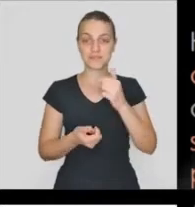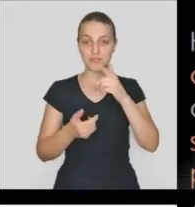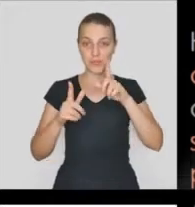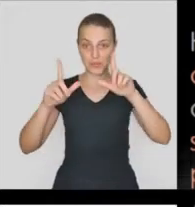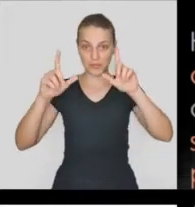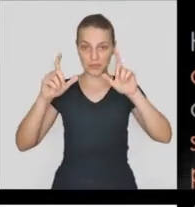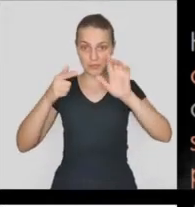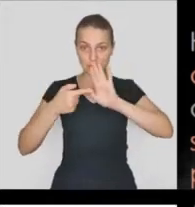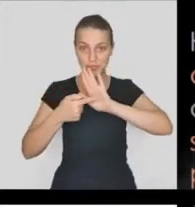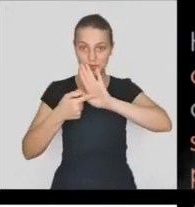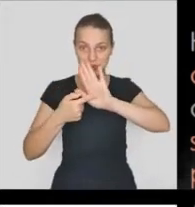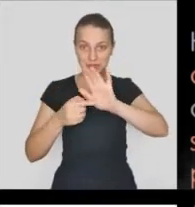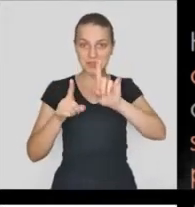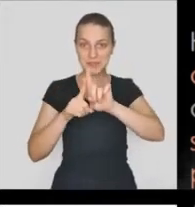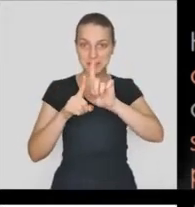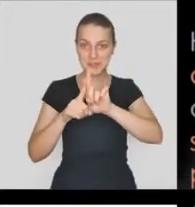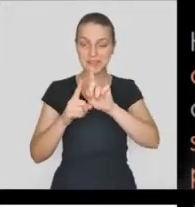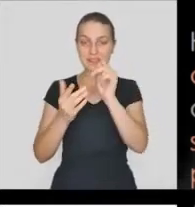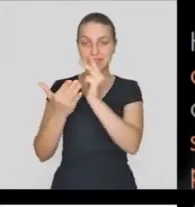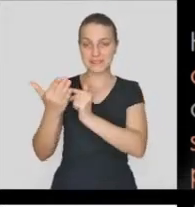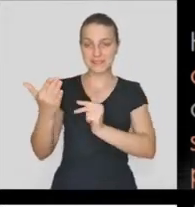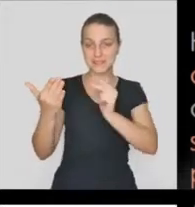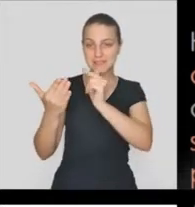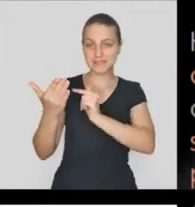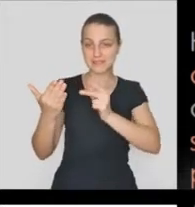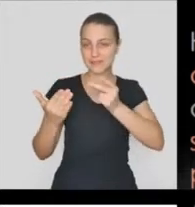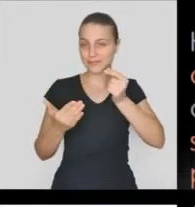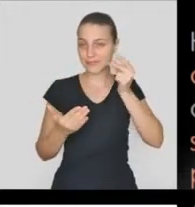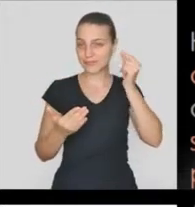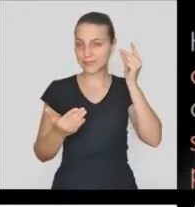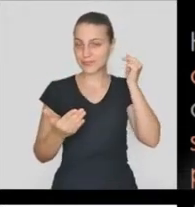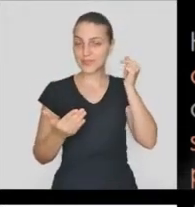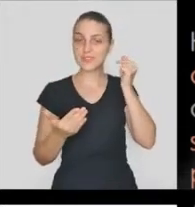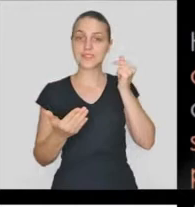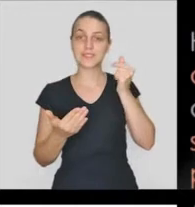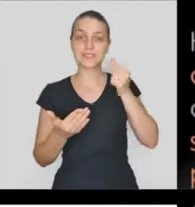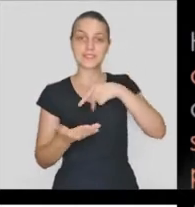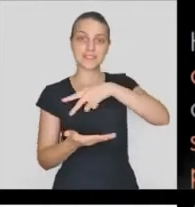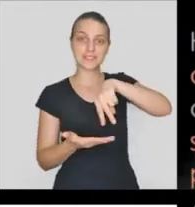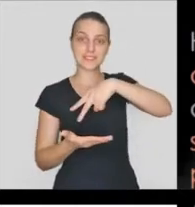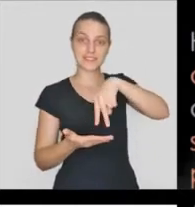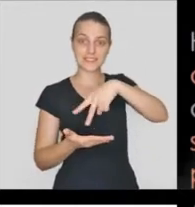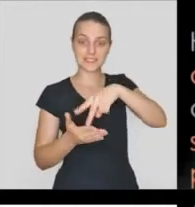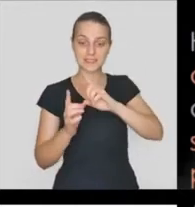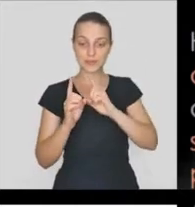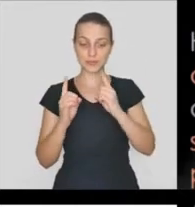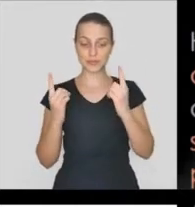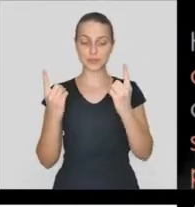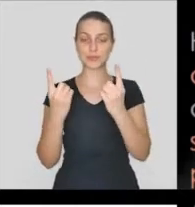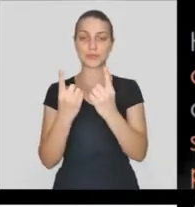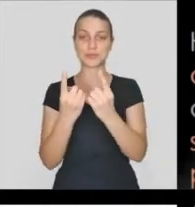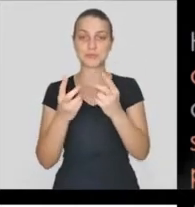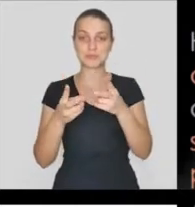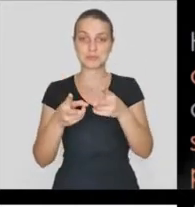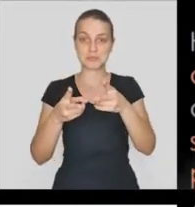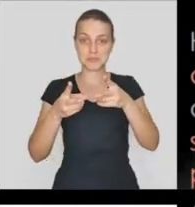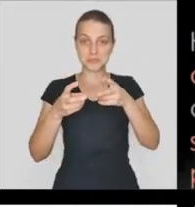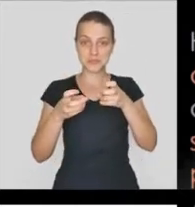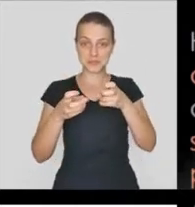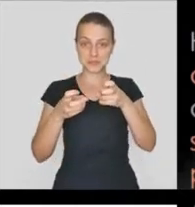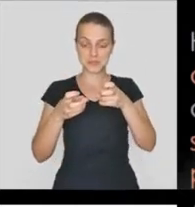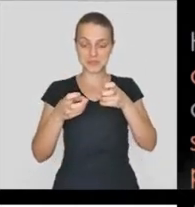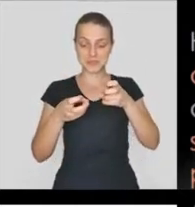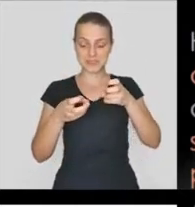nós temos uma pintura rupestre também, de uma dança circular. Dá para ver no centro da imagem as pessoas